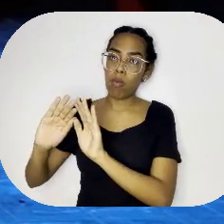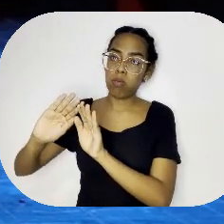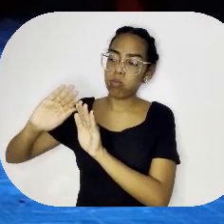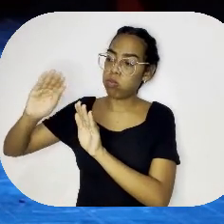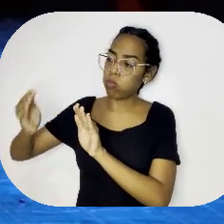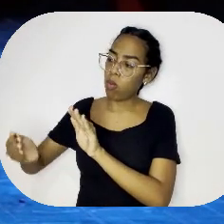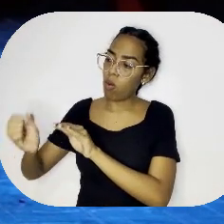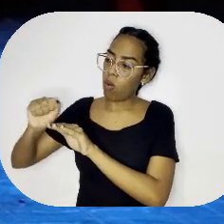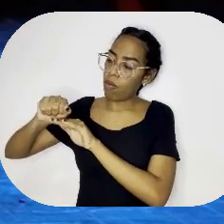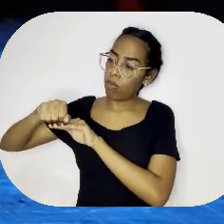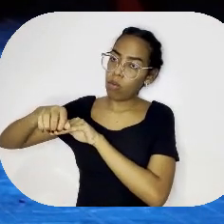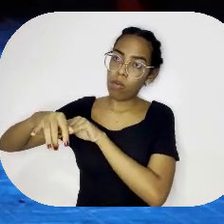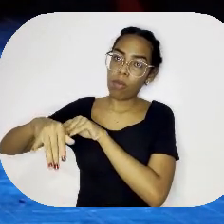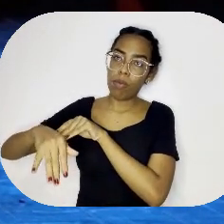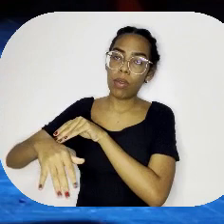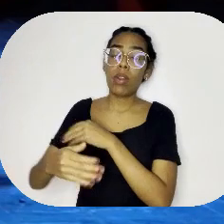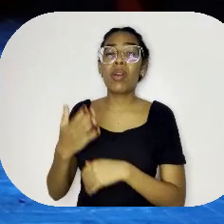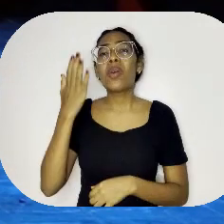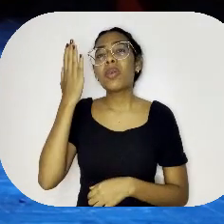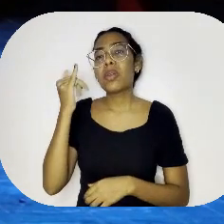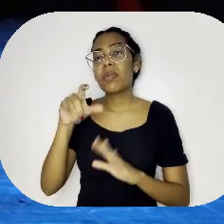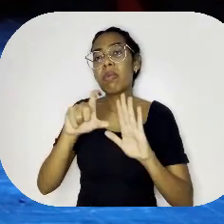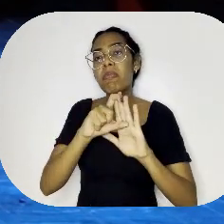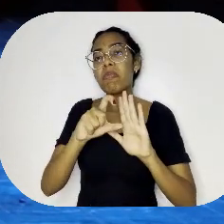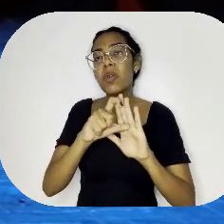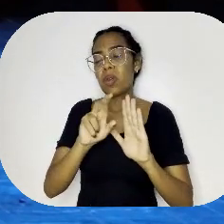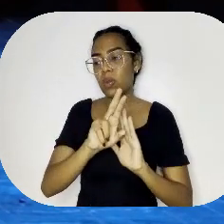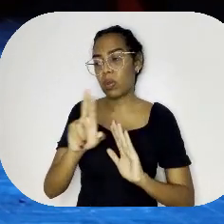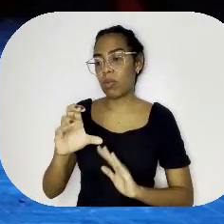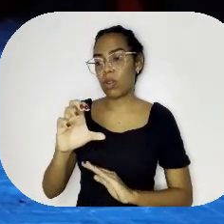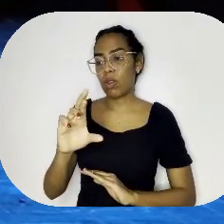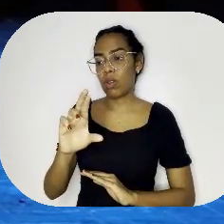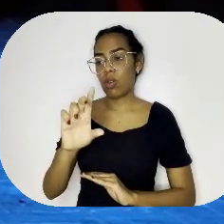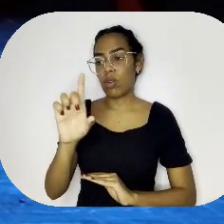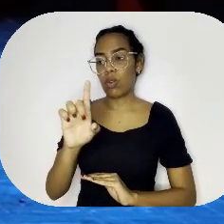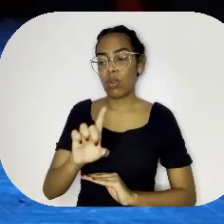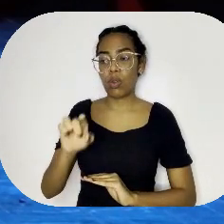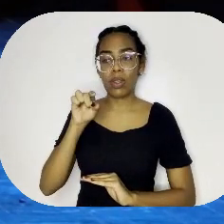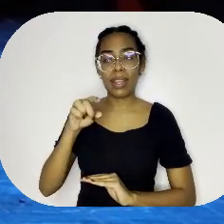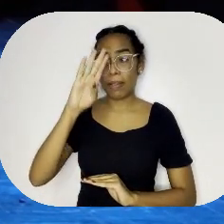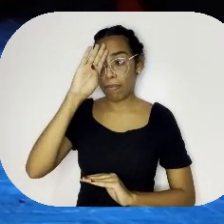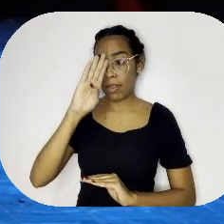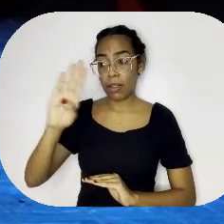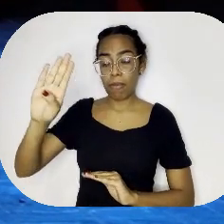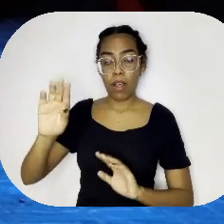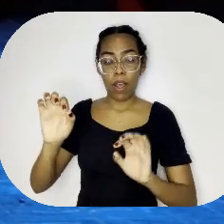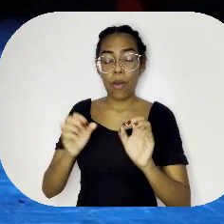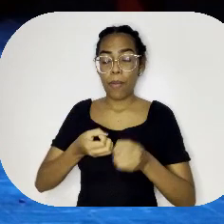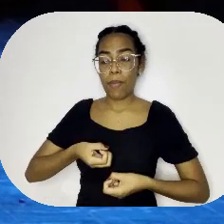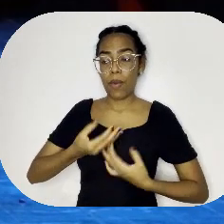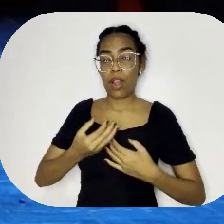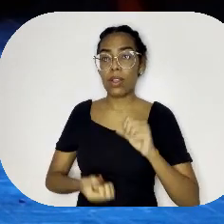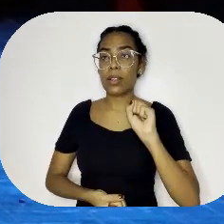Sim, eu sei, hein? Você decorou esse poema, essa estrofe, né? Do Cruz de Souza, o principal poeta simbolista,